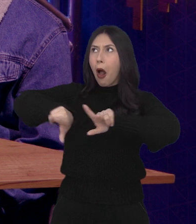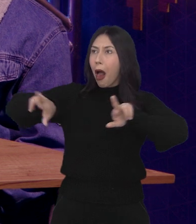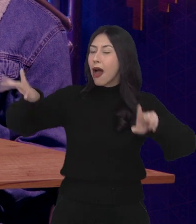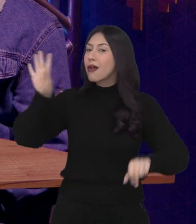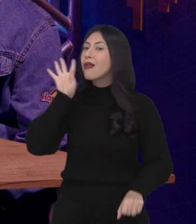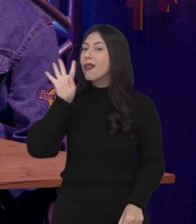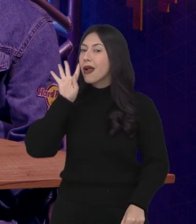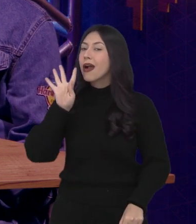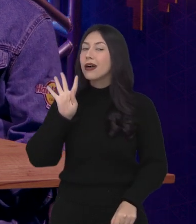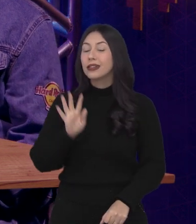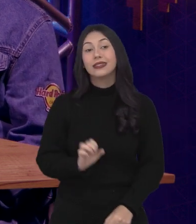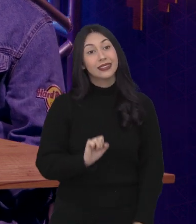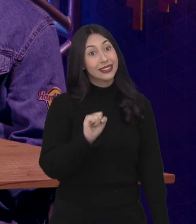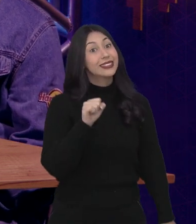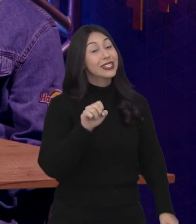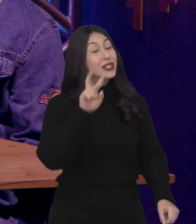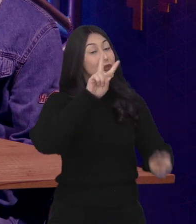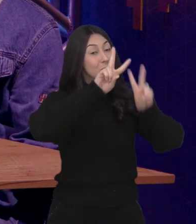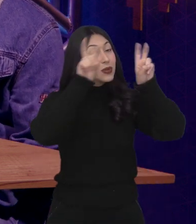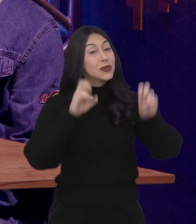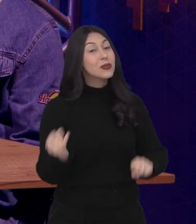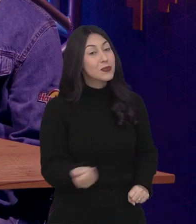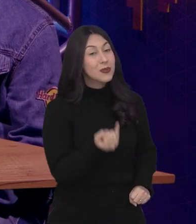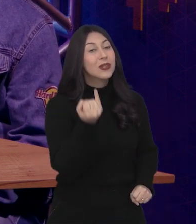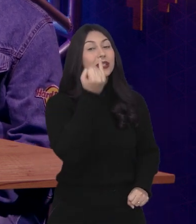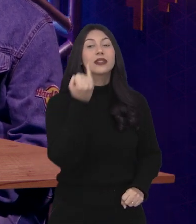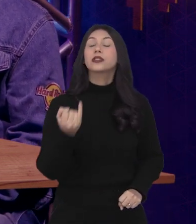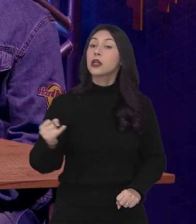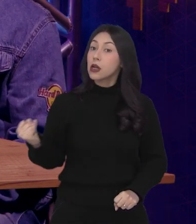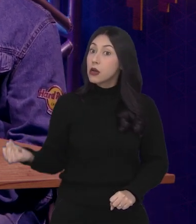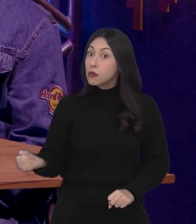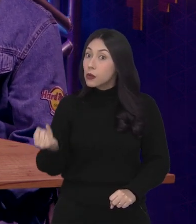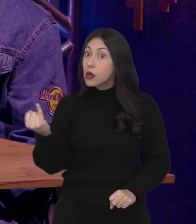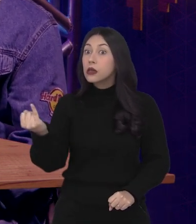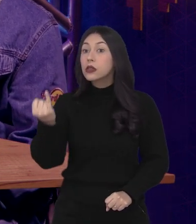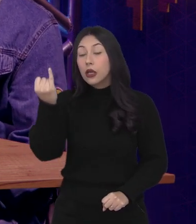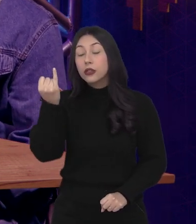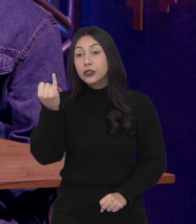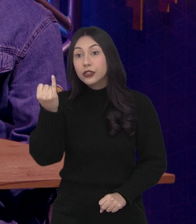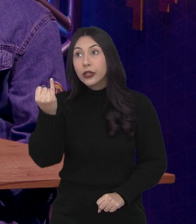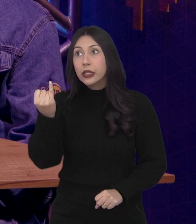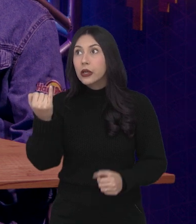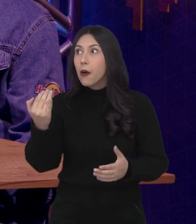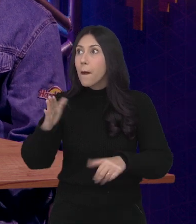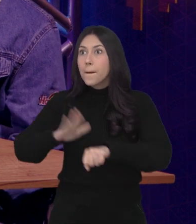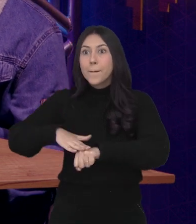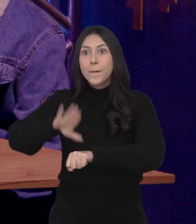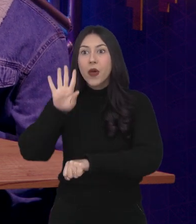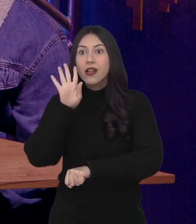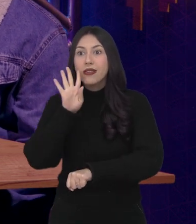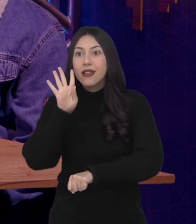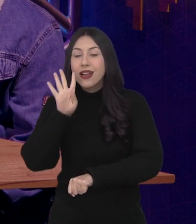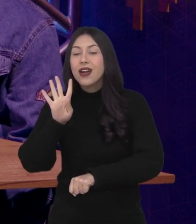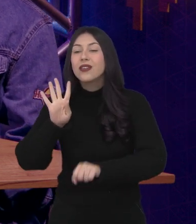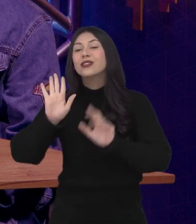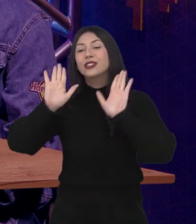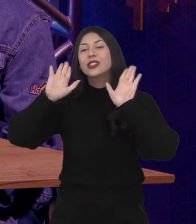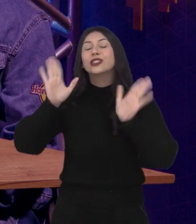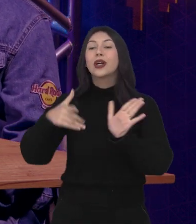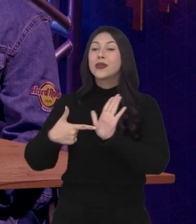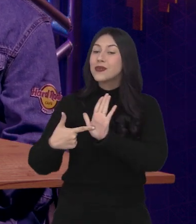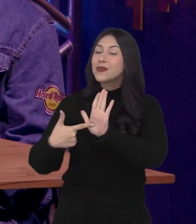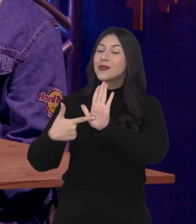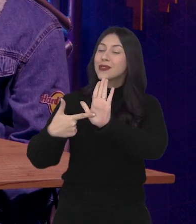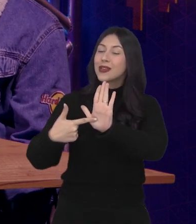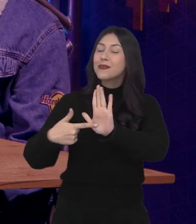da hora, né, Vic? Tem. É um assunto muito importante, né, Samu? Muito importante. E o mais incrível, é o que a gente falou